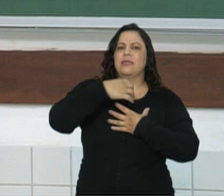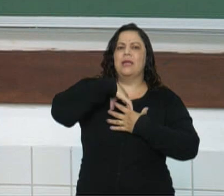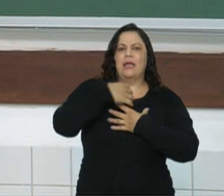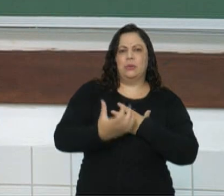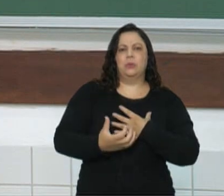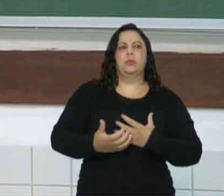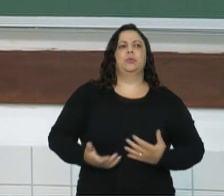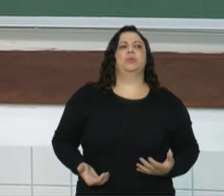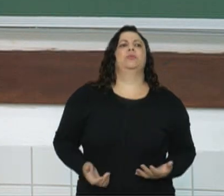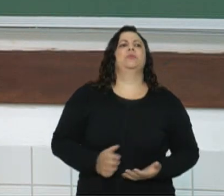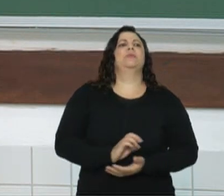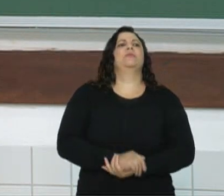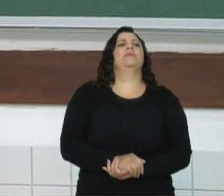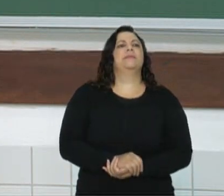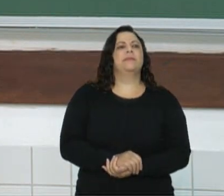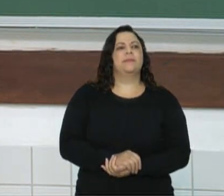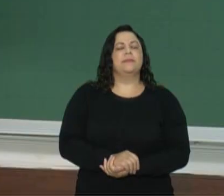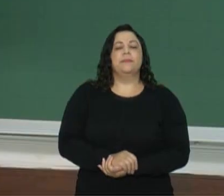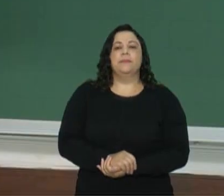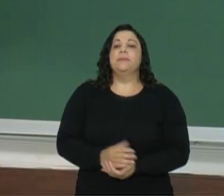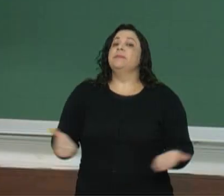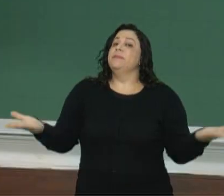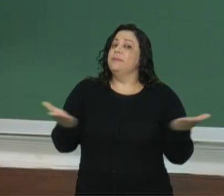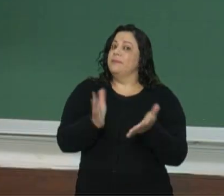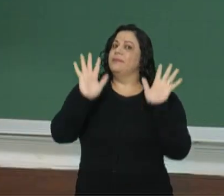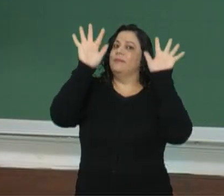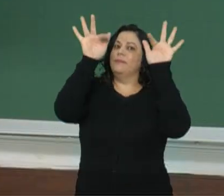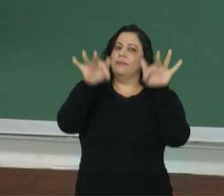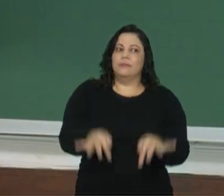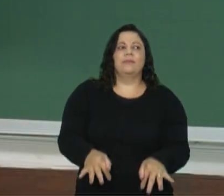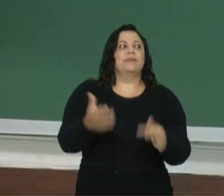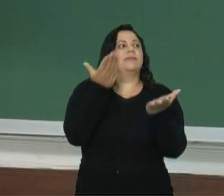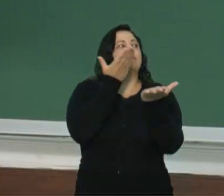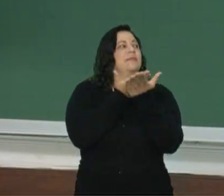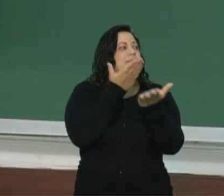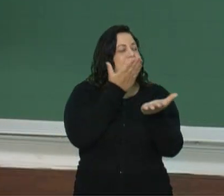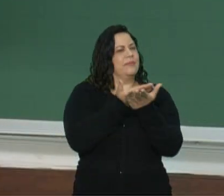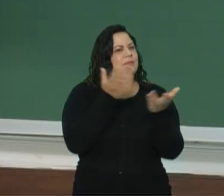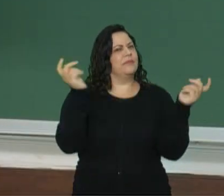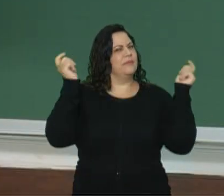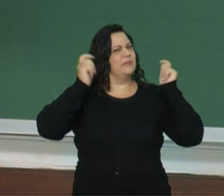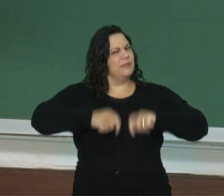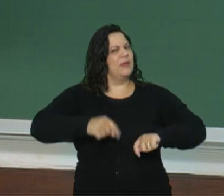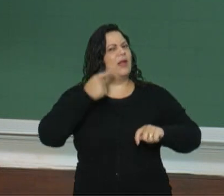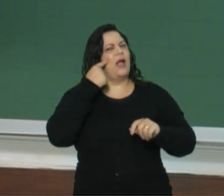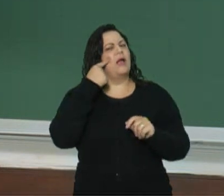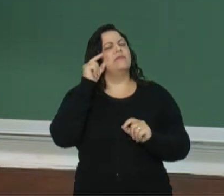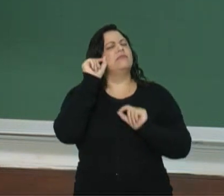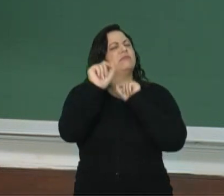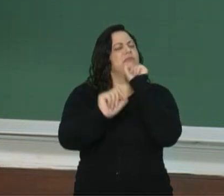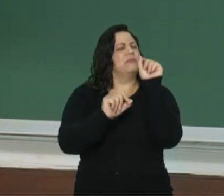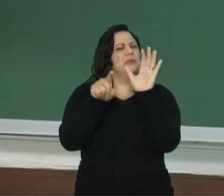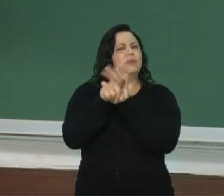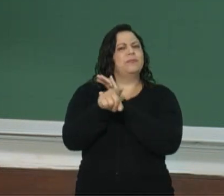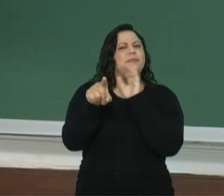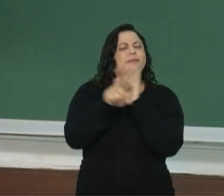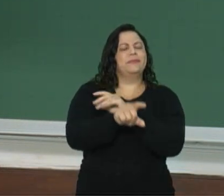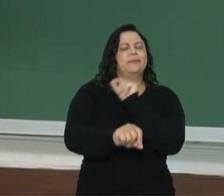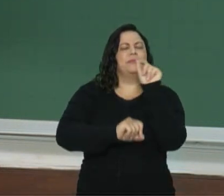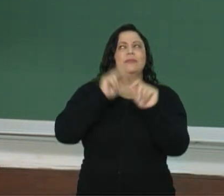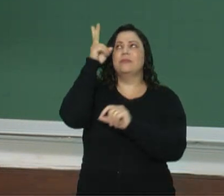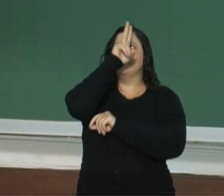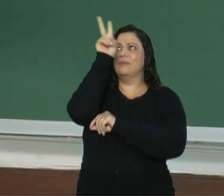meu grupo. Então, chegando ao final já dessa aula, vamos fazer uma questão aqui, só para a gente relembrar o que foi